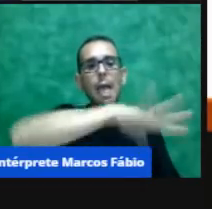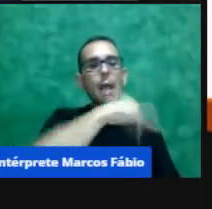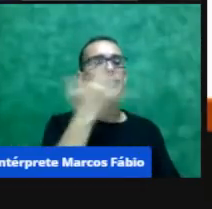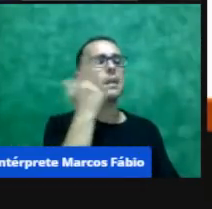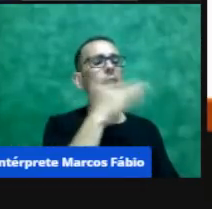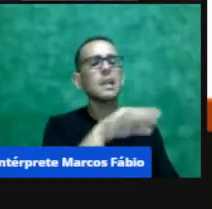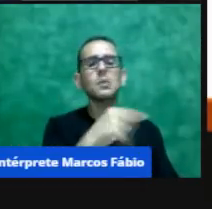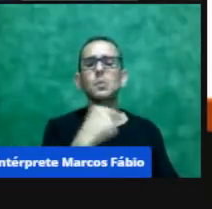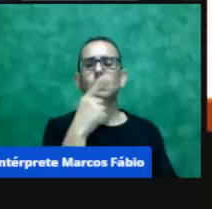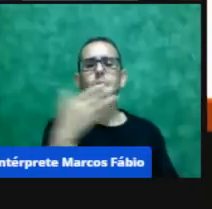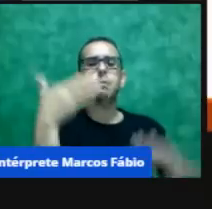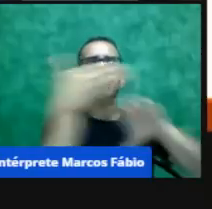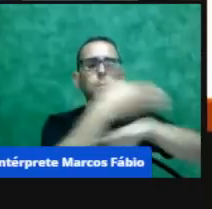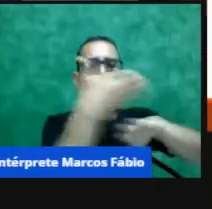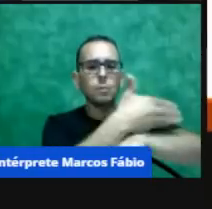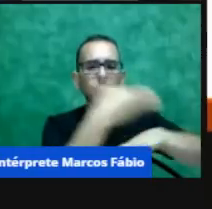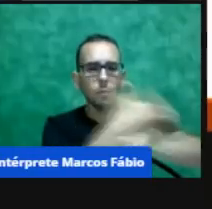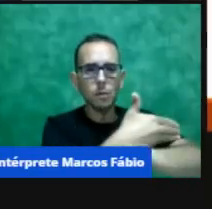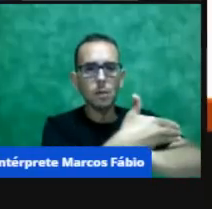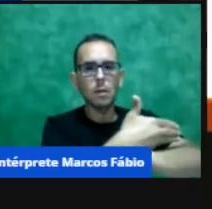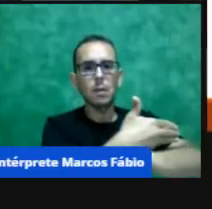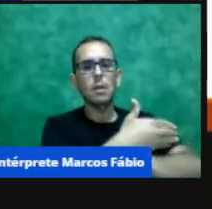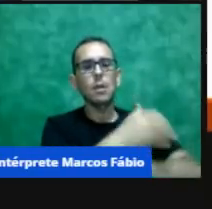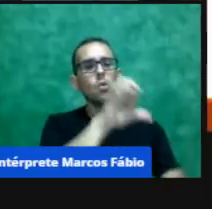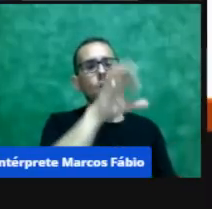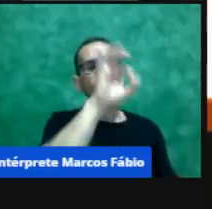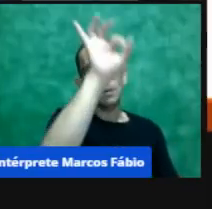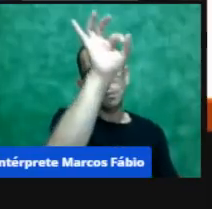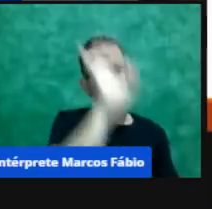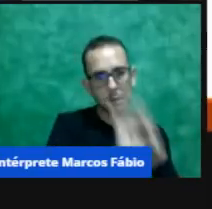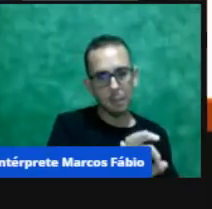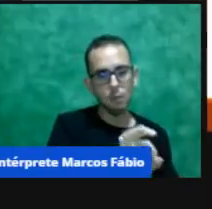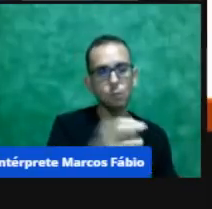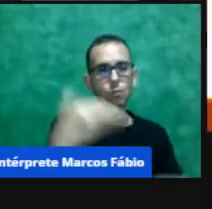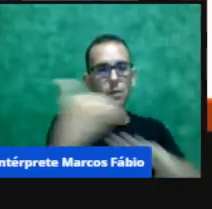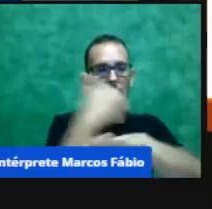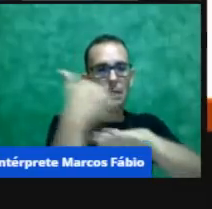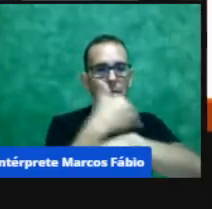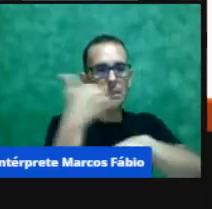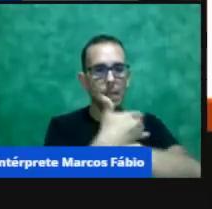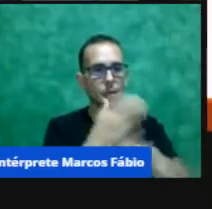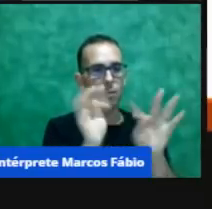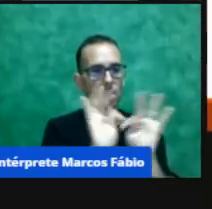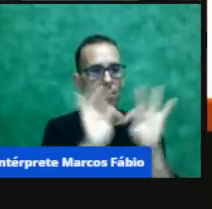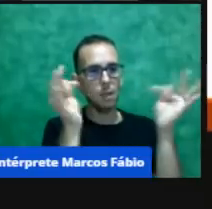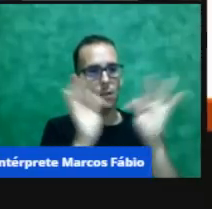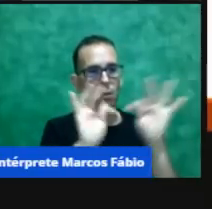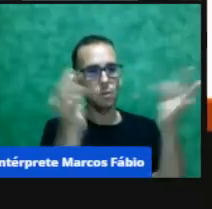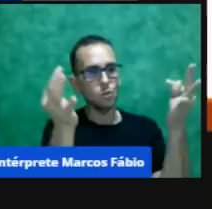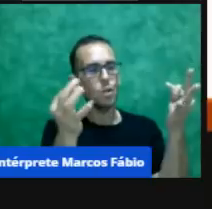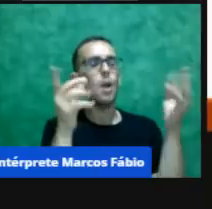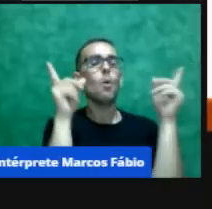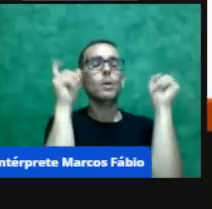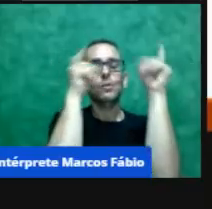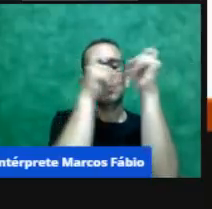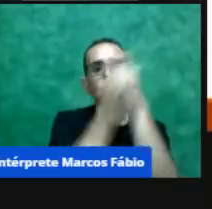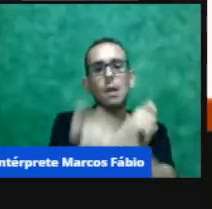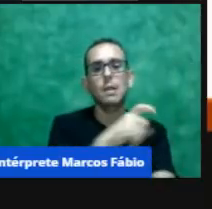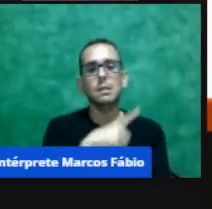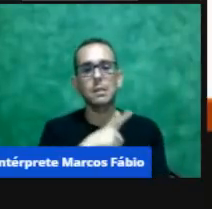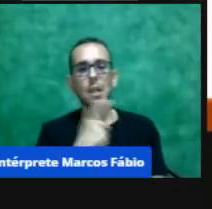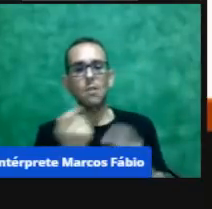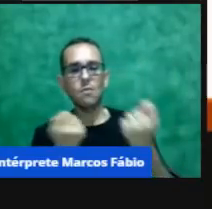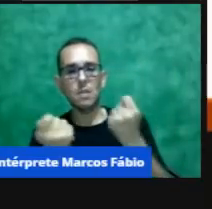estejam participando, né, com 90% de acesso, né, à questão da tecnologia, por conta dessa dificuldade mesmo